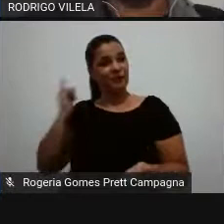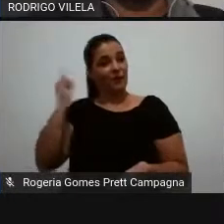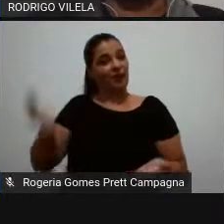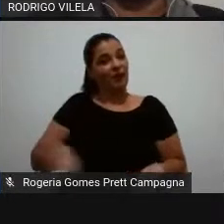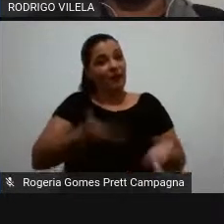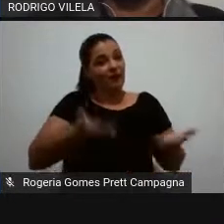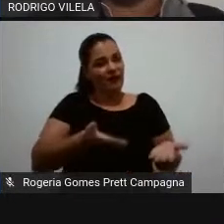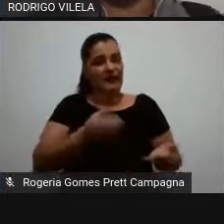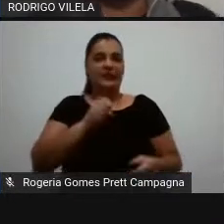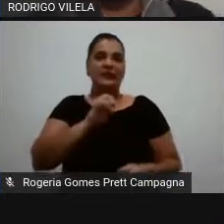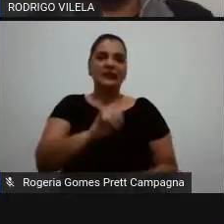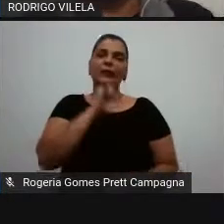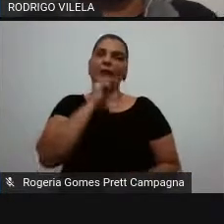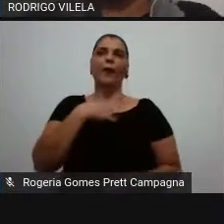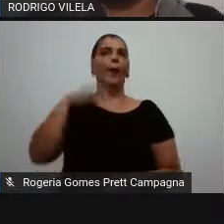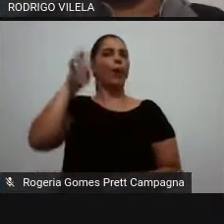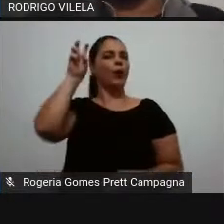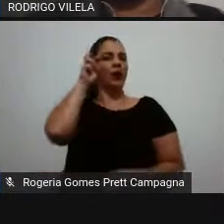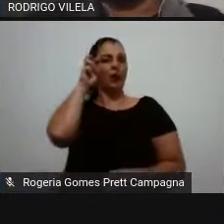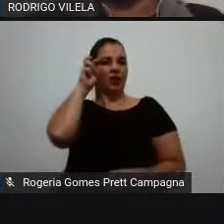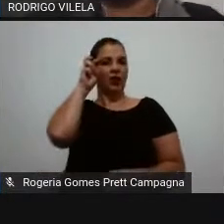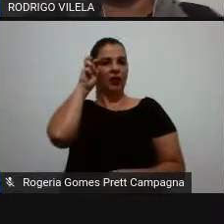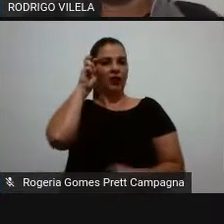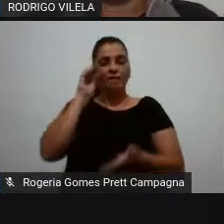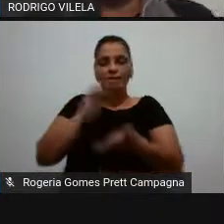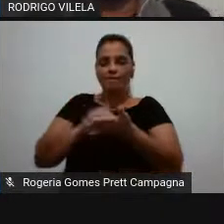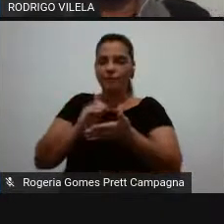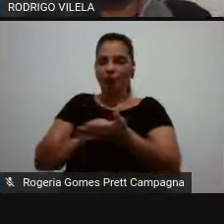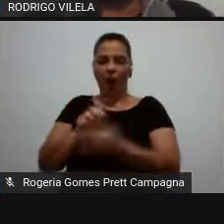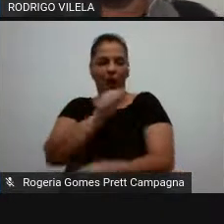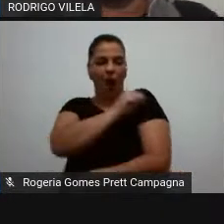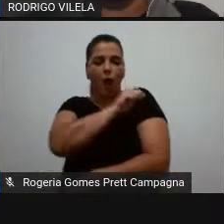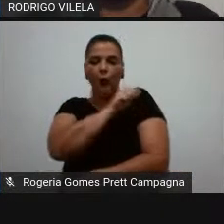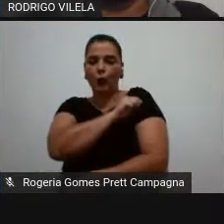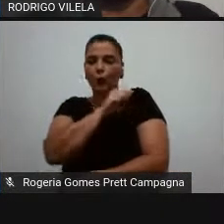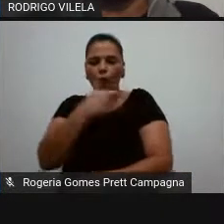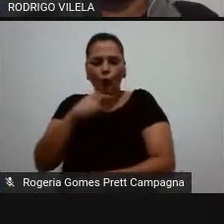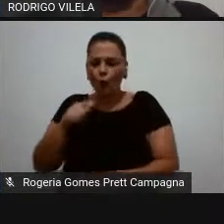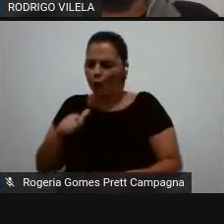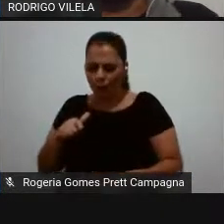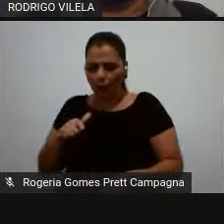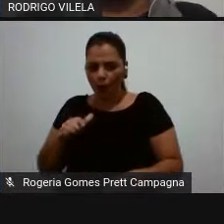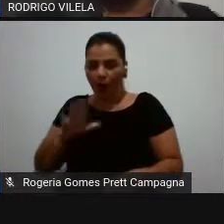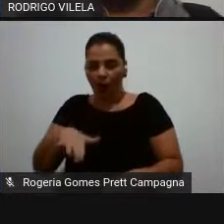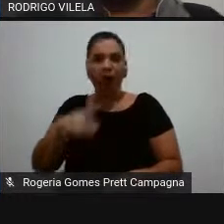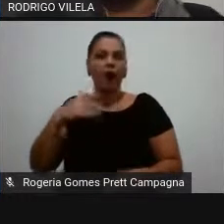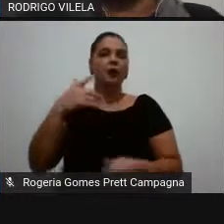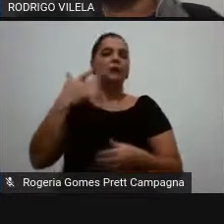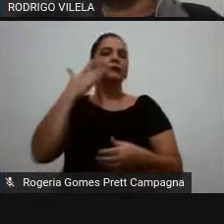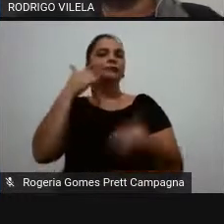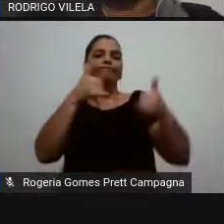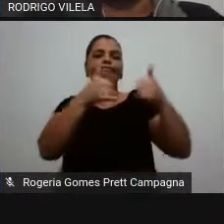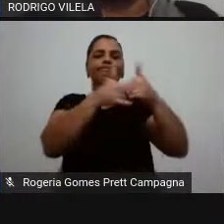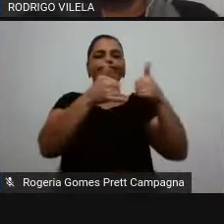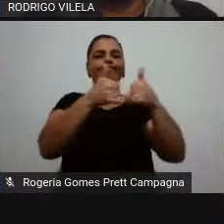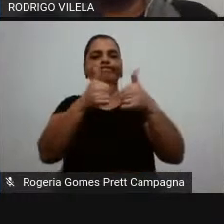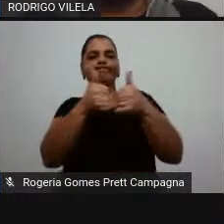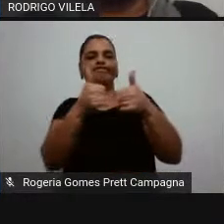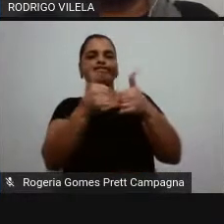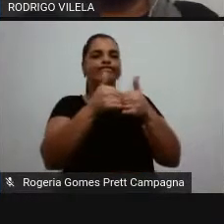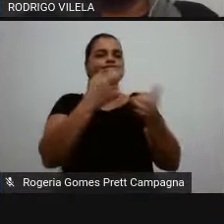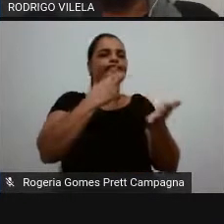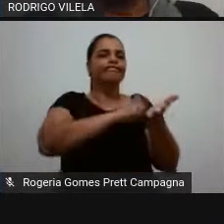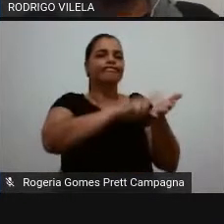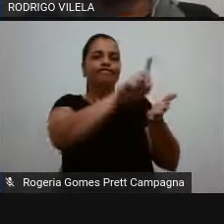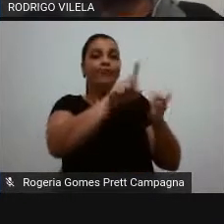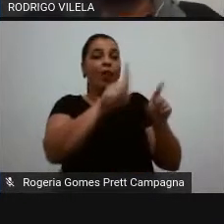que não buscaram, os tutores e a equipe de apoio começam a entrar em contato. E aí vem a importância também do